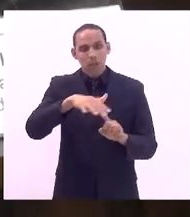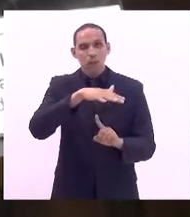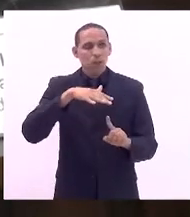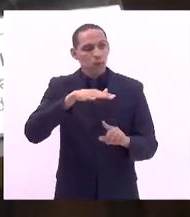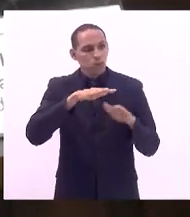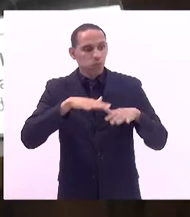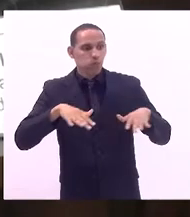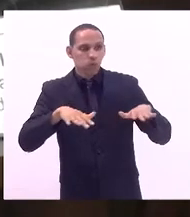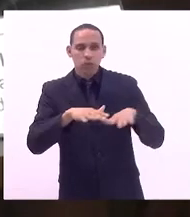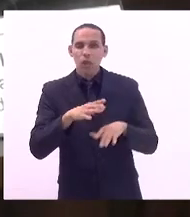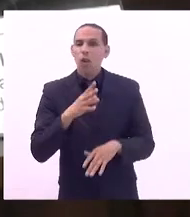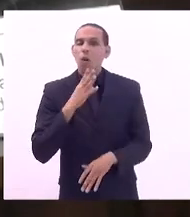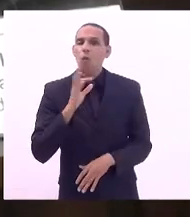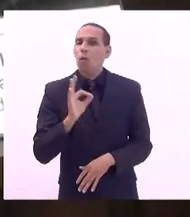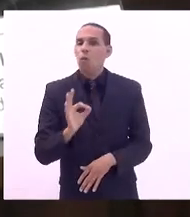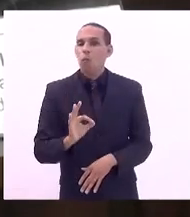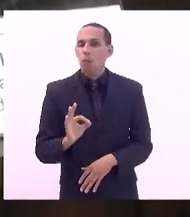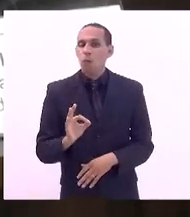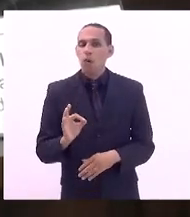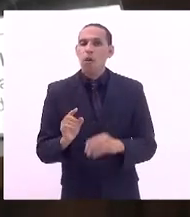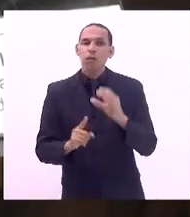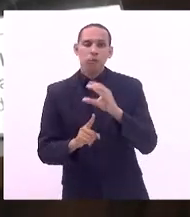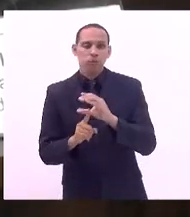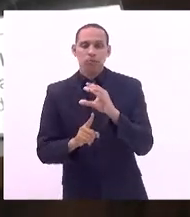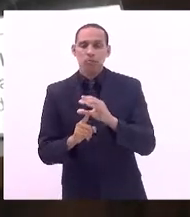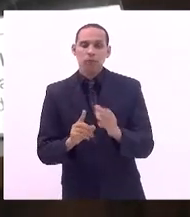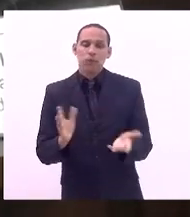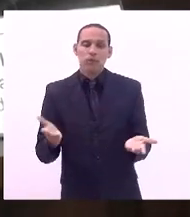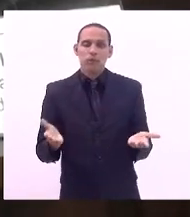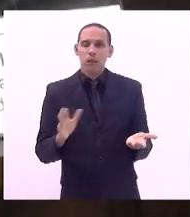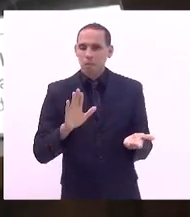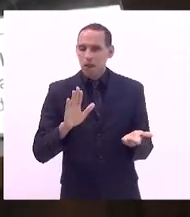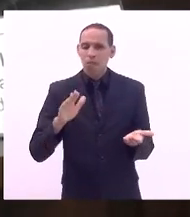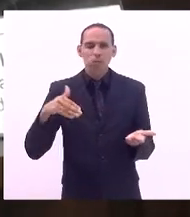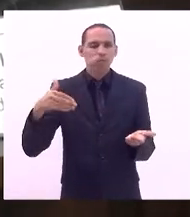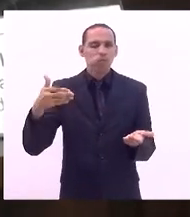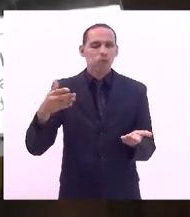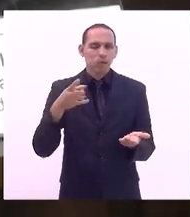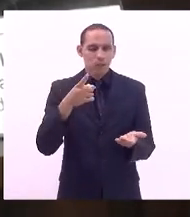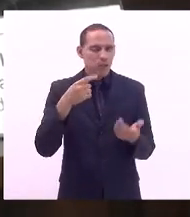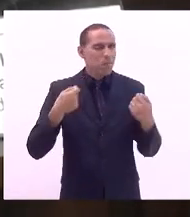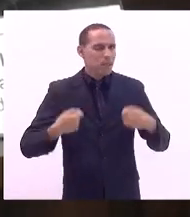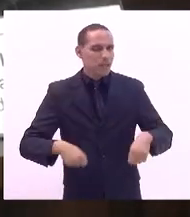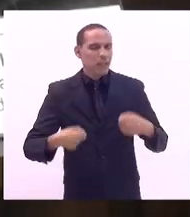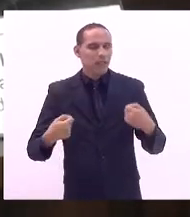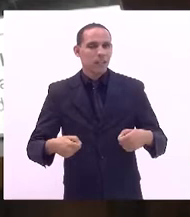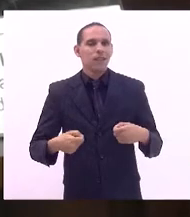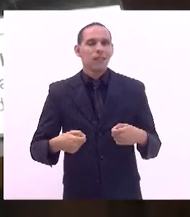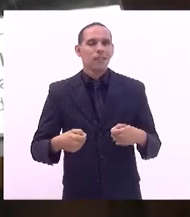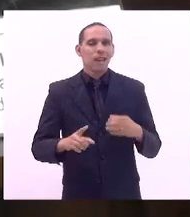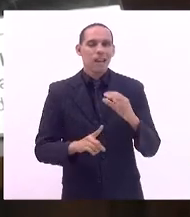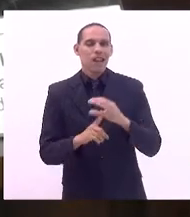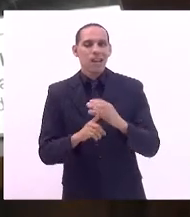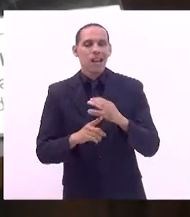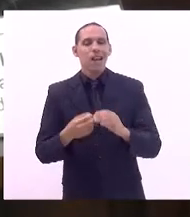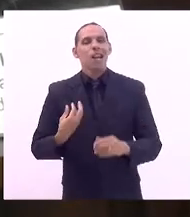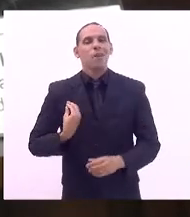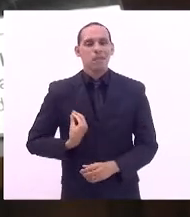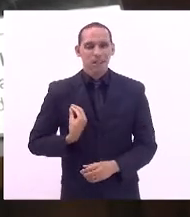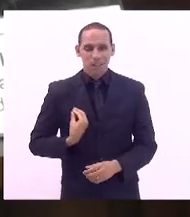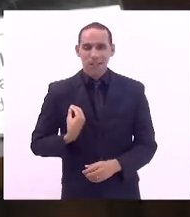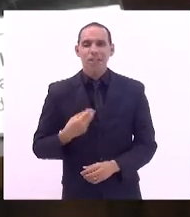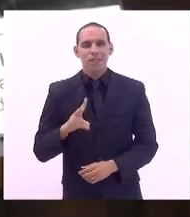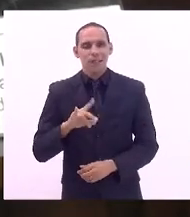muitos não conhecem a Capelania é mais um dia que você precisar Capelania vai estar ali ao seu lado